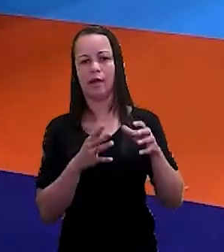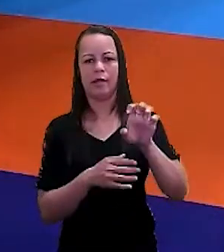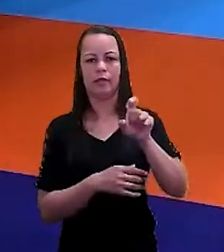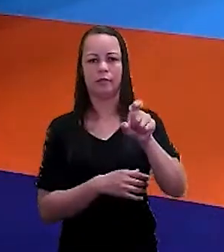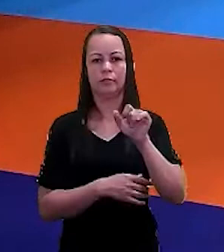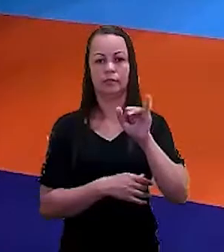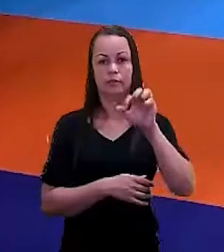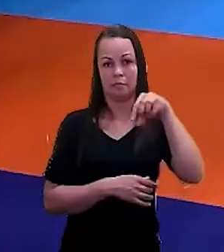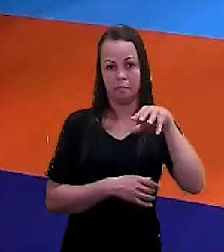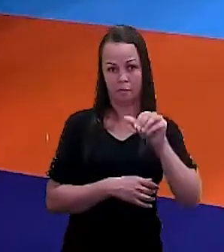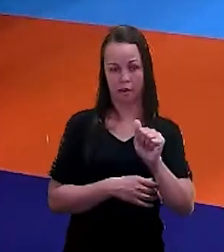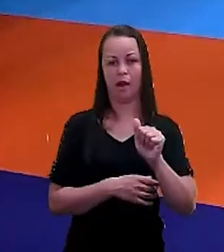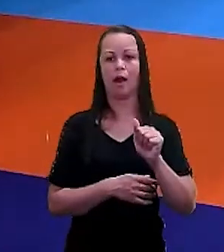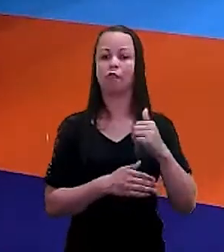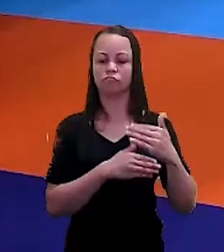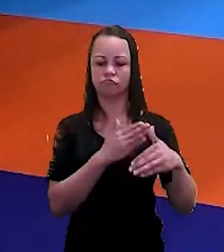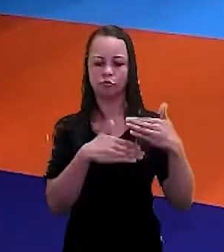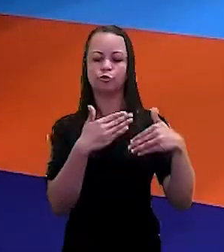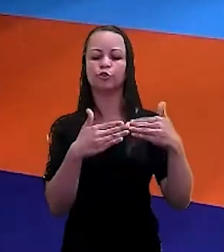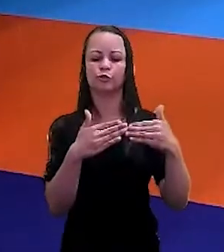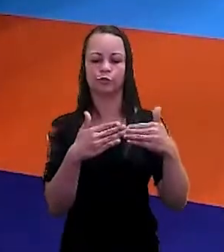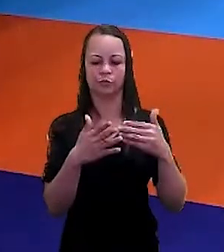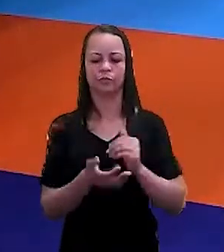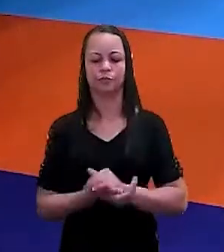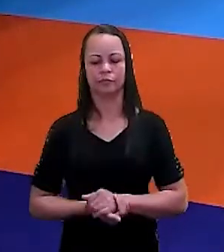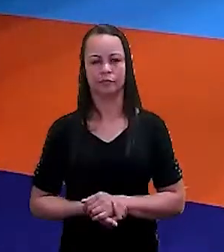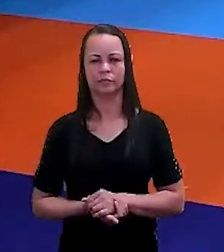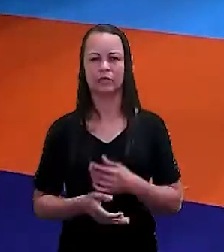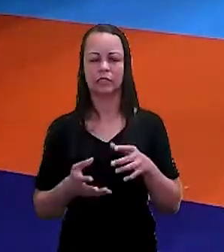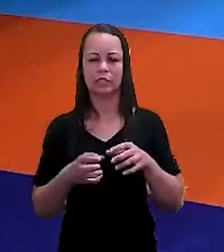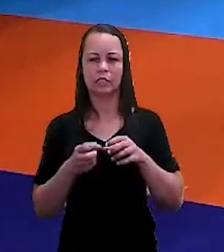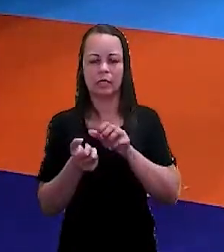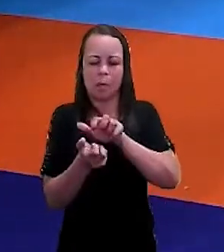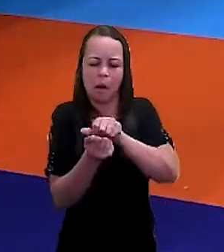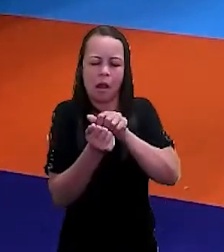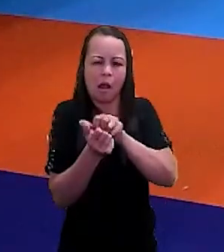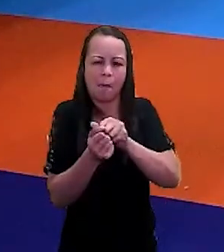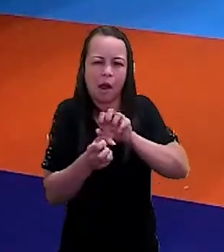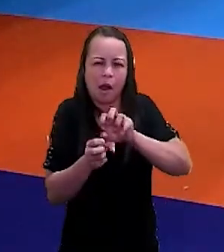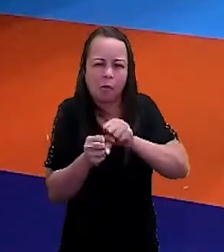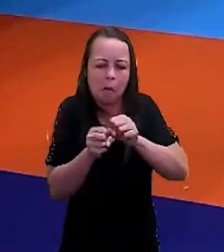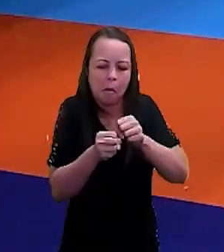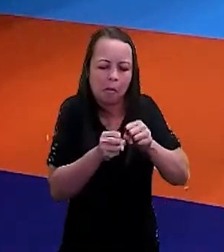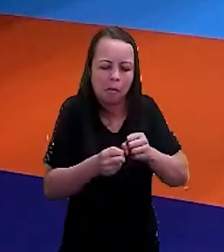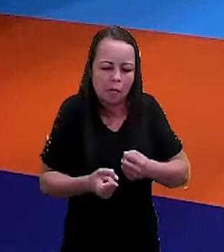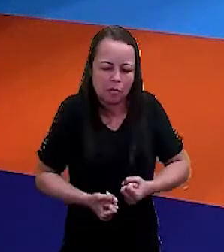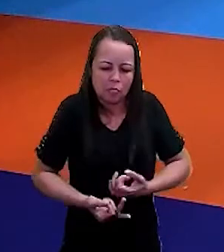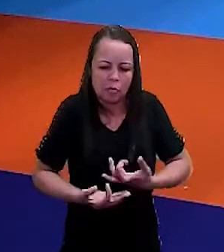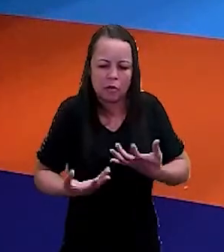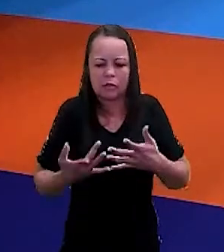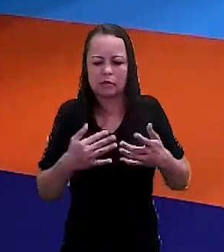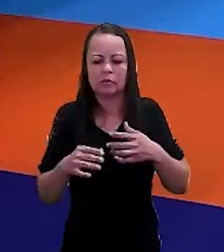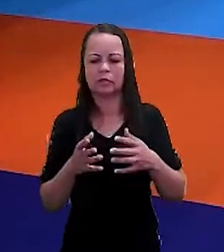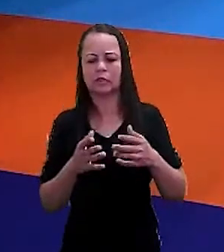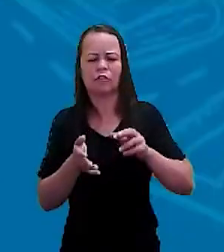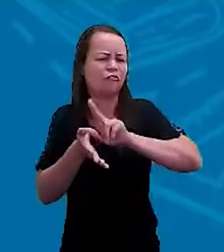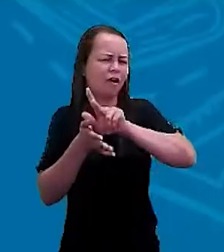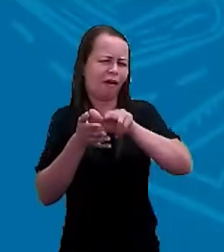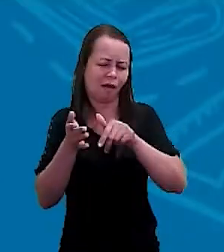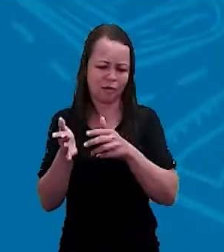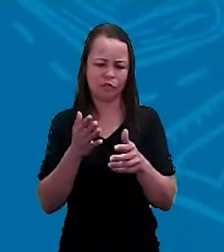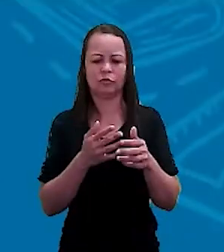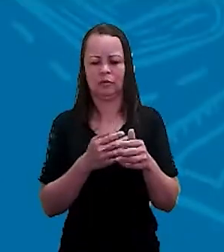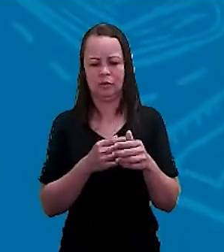suco pancreático. A enzima é essa que vai ter a função de quê? De quebrar macromoléculas. Que macromoléculas são essas? Amido, lipídio,